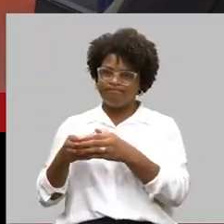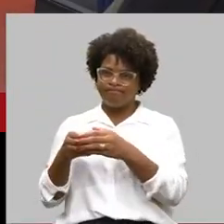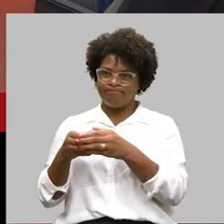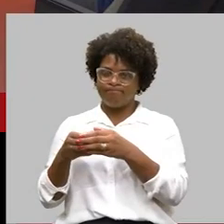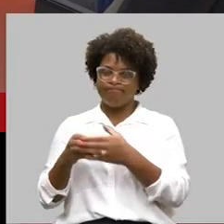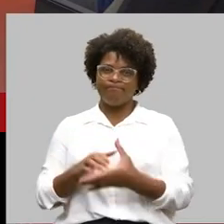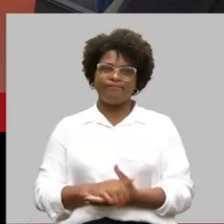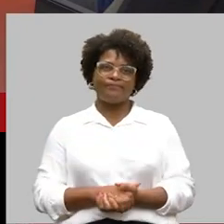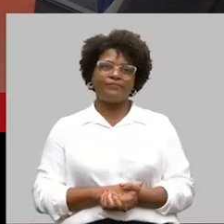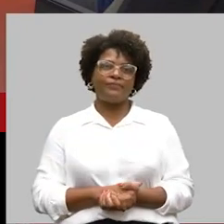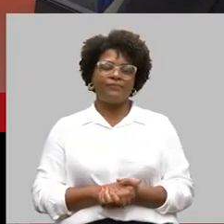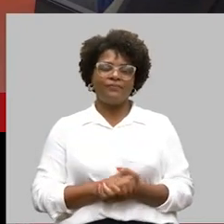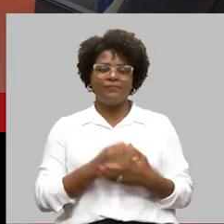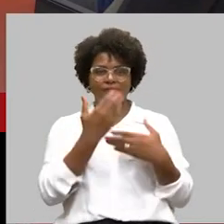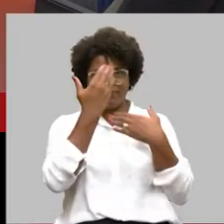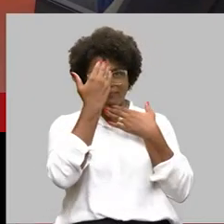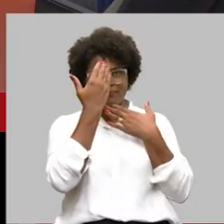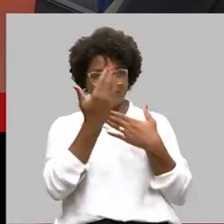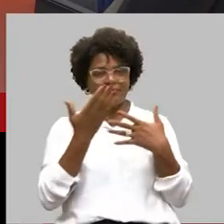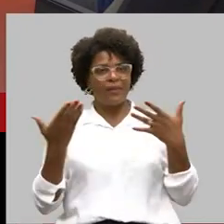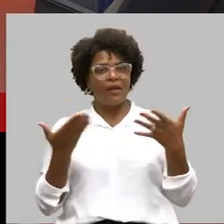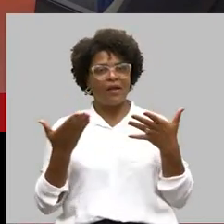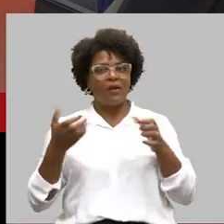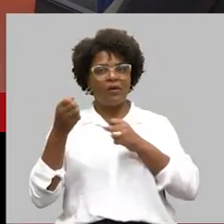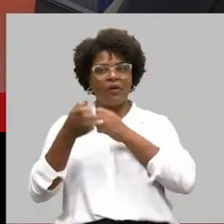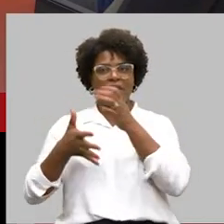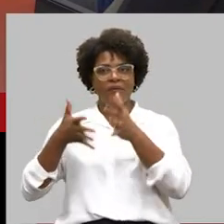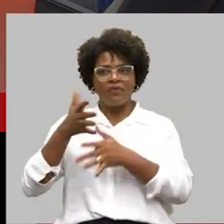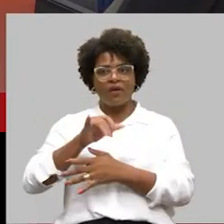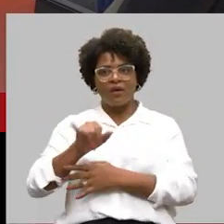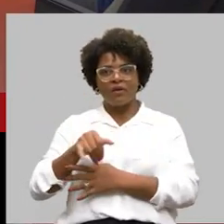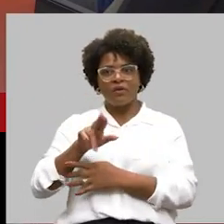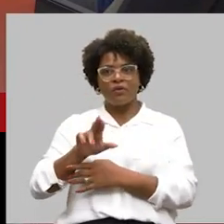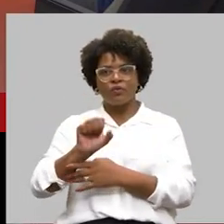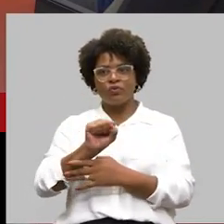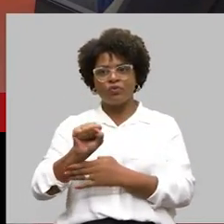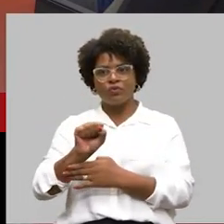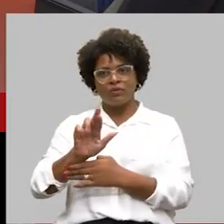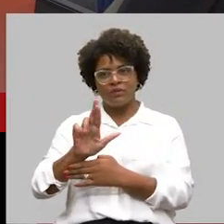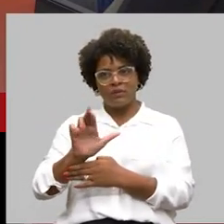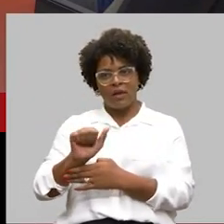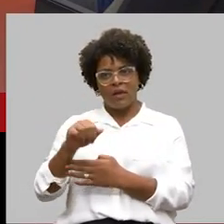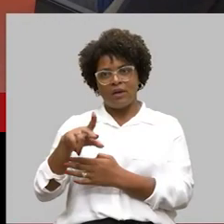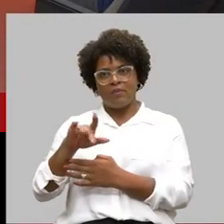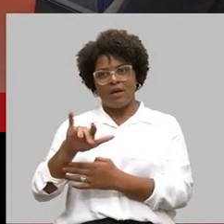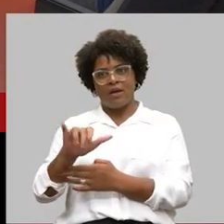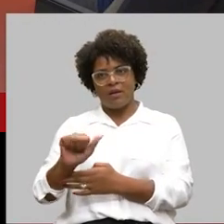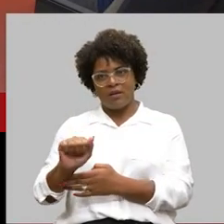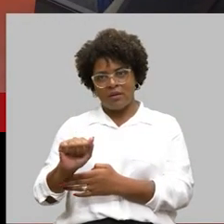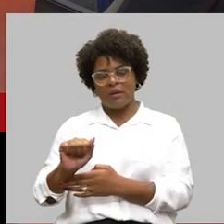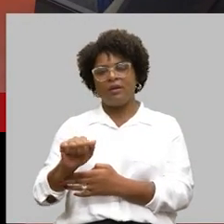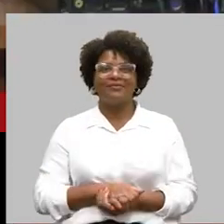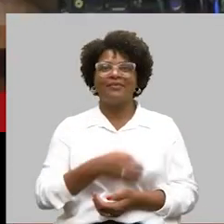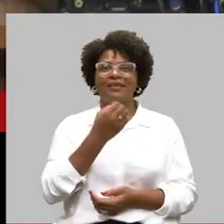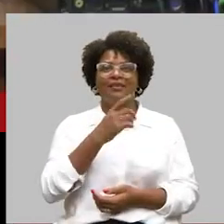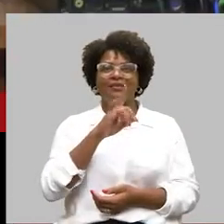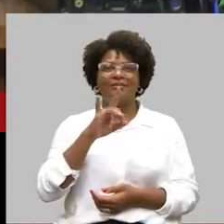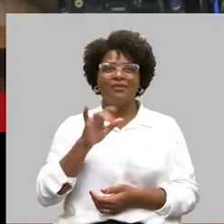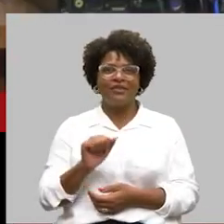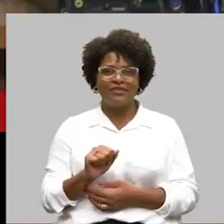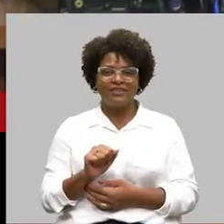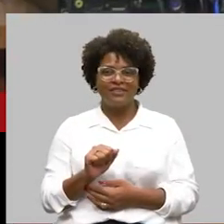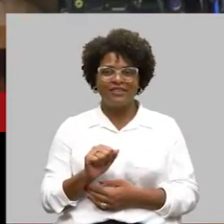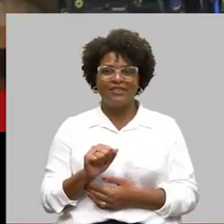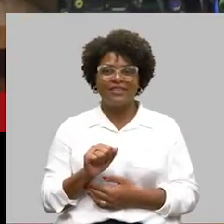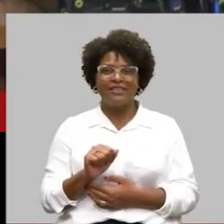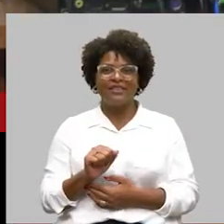obrigado vamos ouvir agora a senhora Jussara Maria de Carvalho Guimarães representando a Universidade Estadual de Montes Claros bom dia